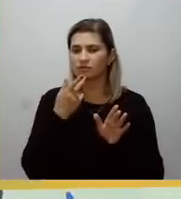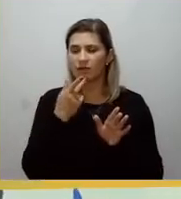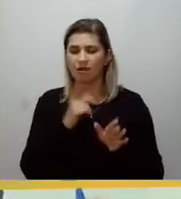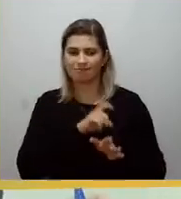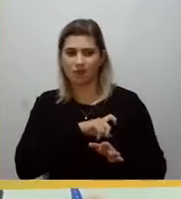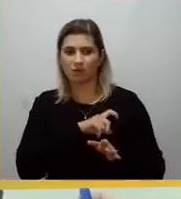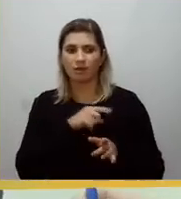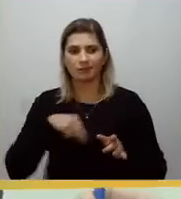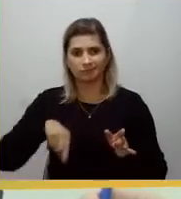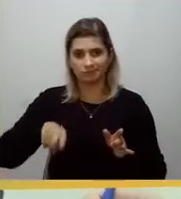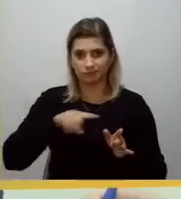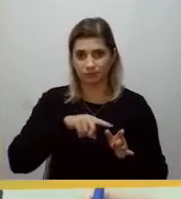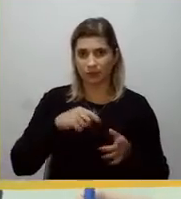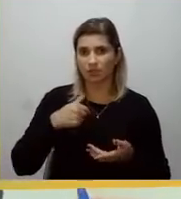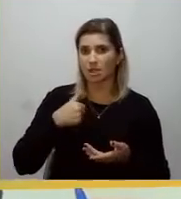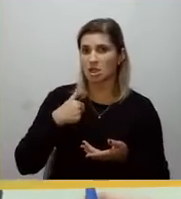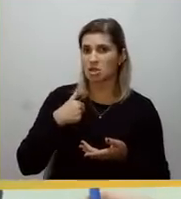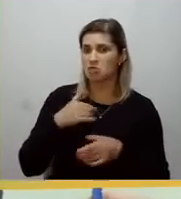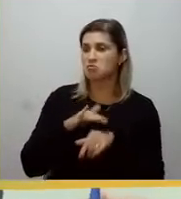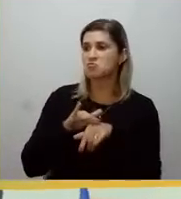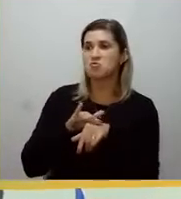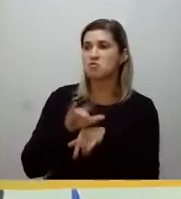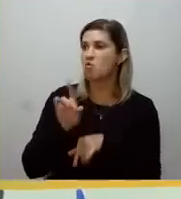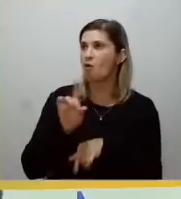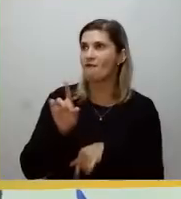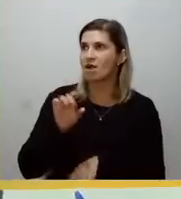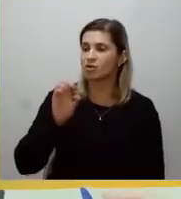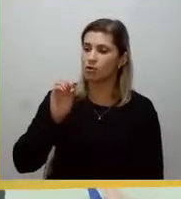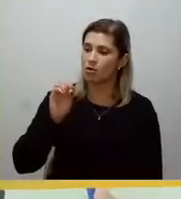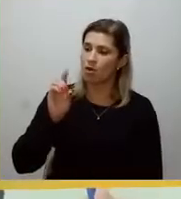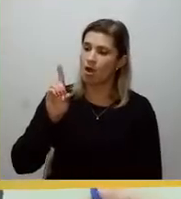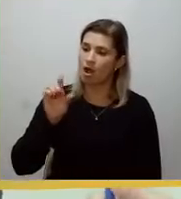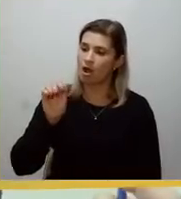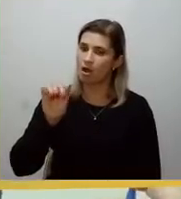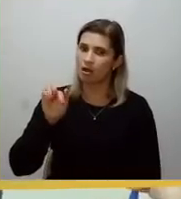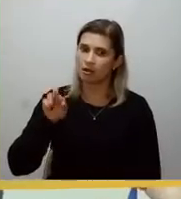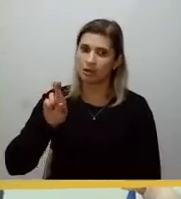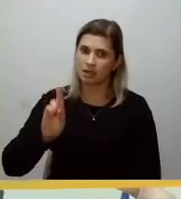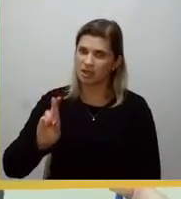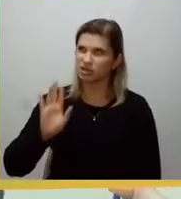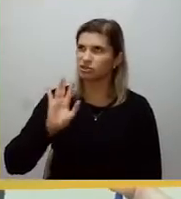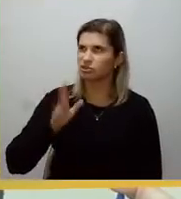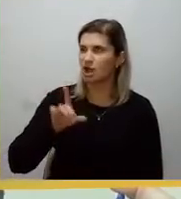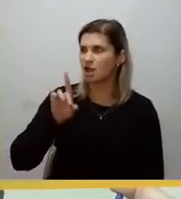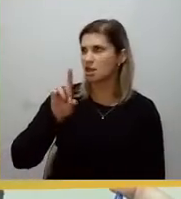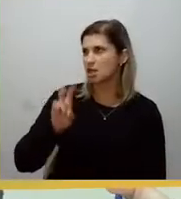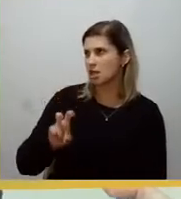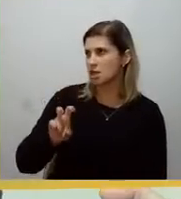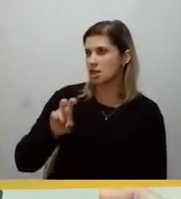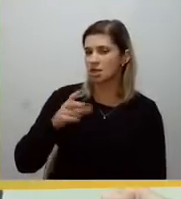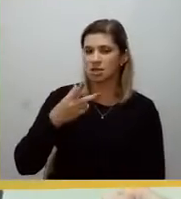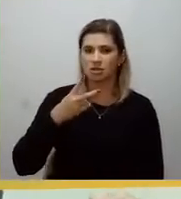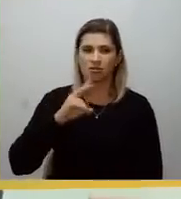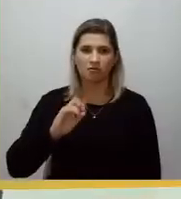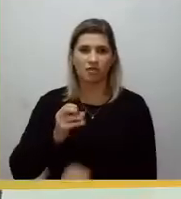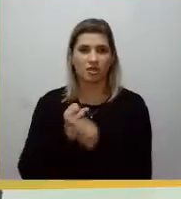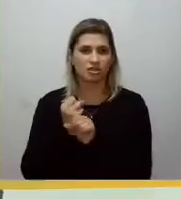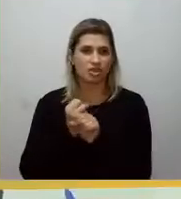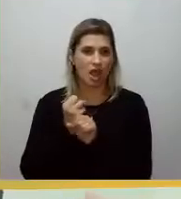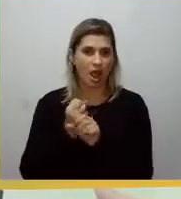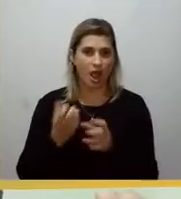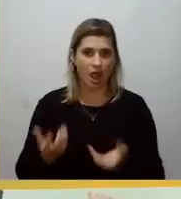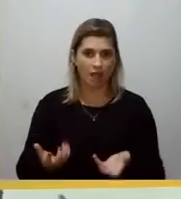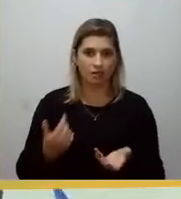Odair há 15, 20 anos, no mínimo, nem por telefone. Eu acho que nesse período todo eu vi ele uma vez em